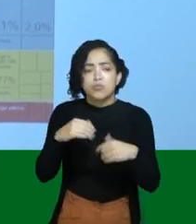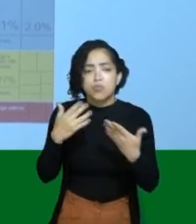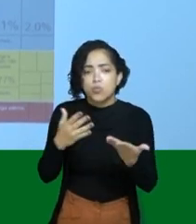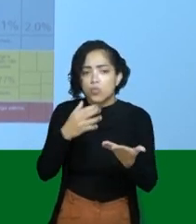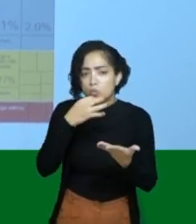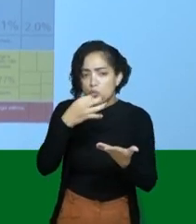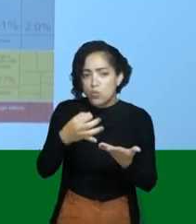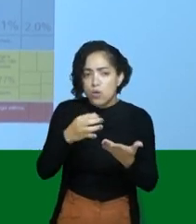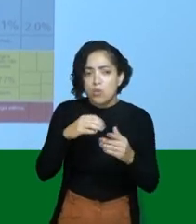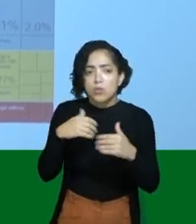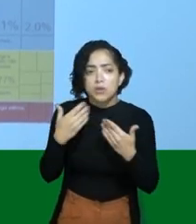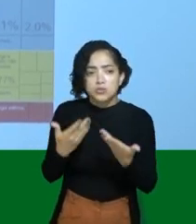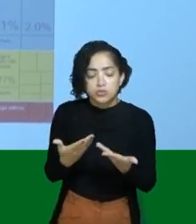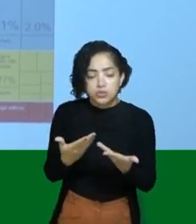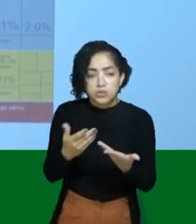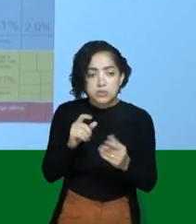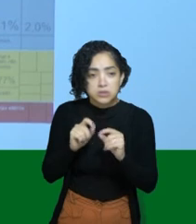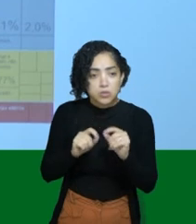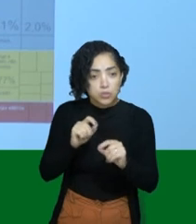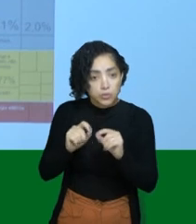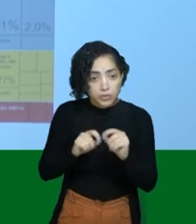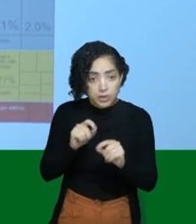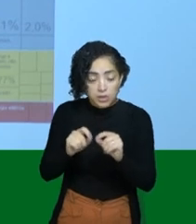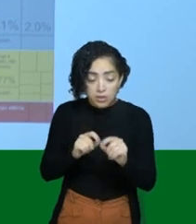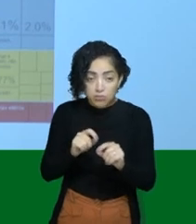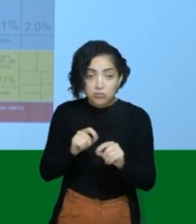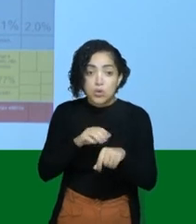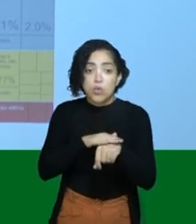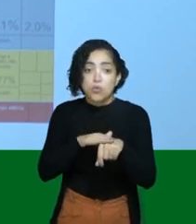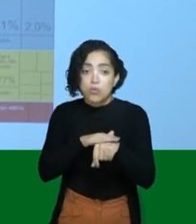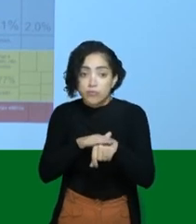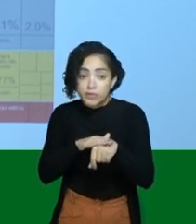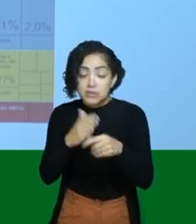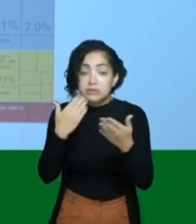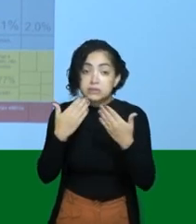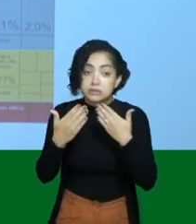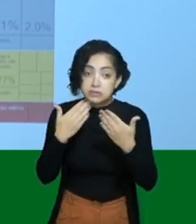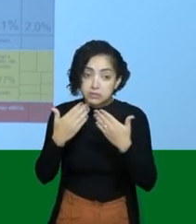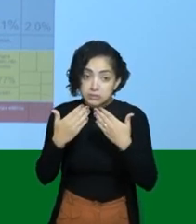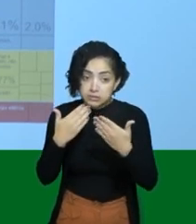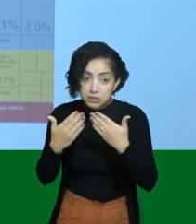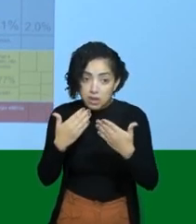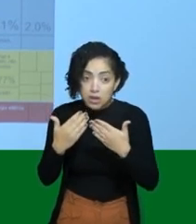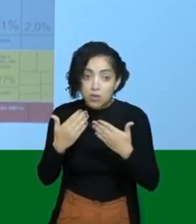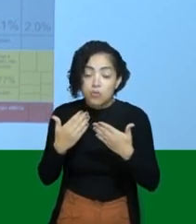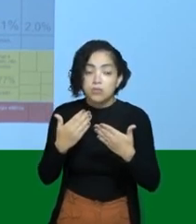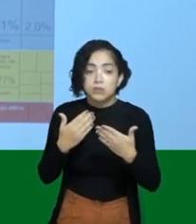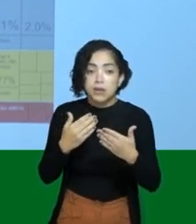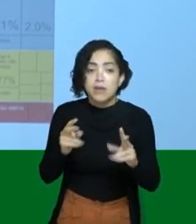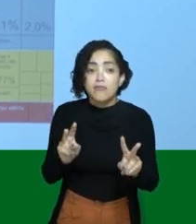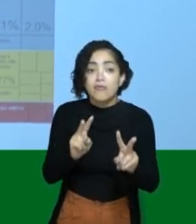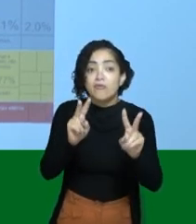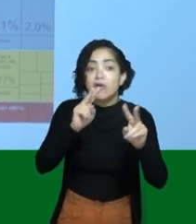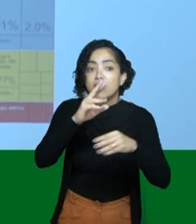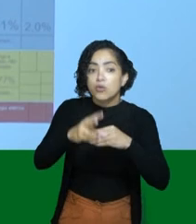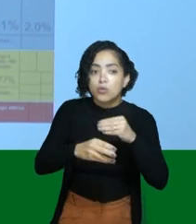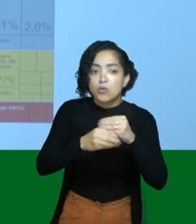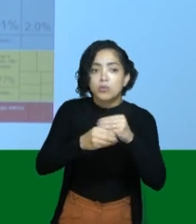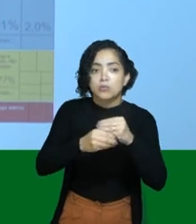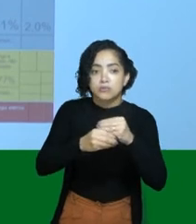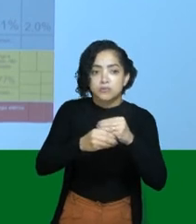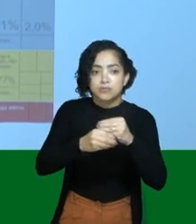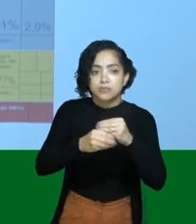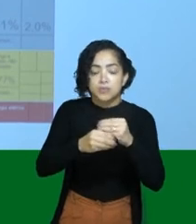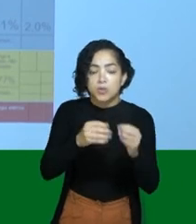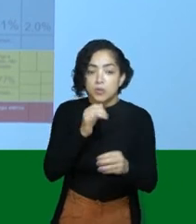que é a sugestão? Vamos conversar com a indústria, desenvolver a indústria, adicionar valor agregado e plantar